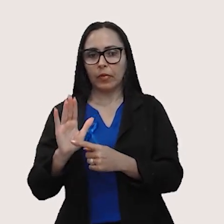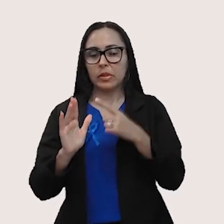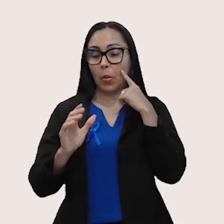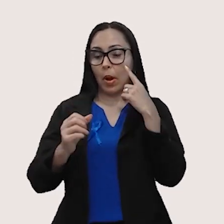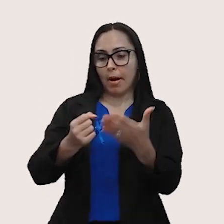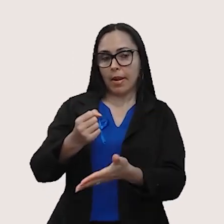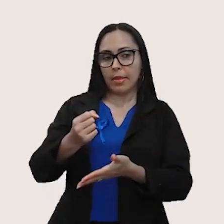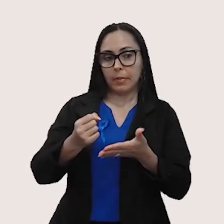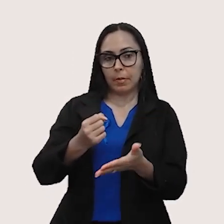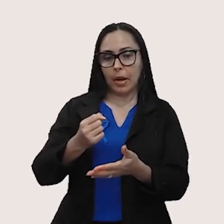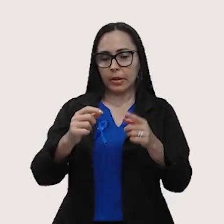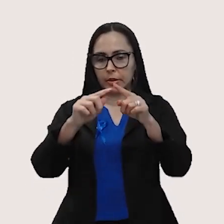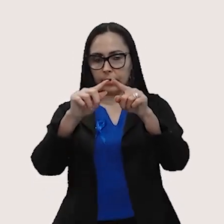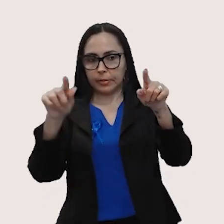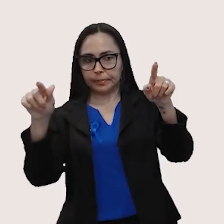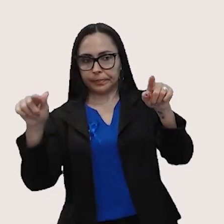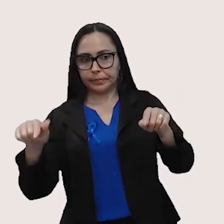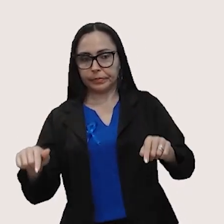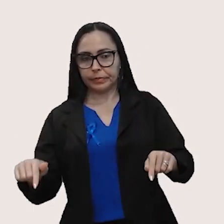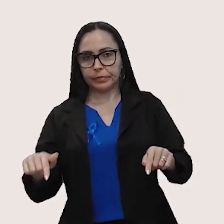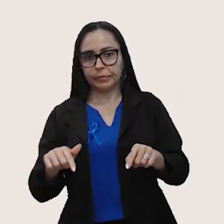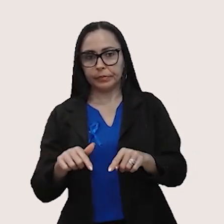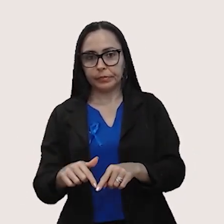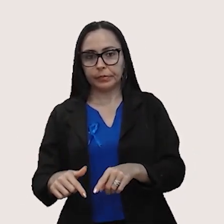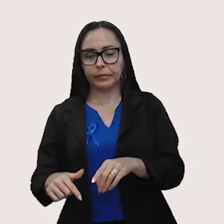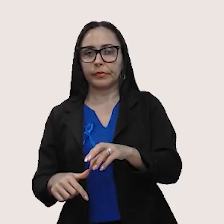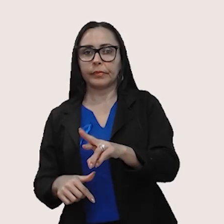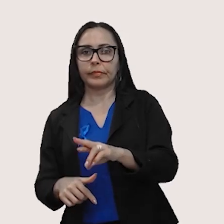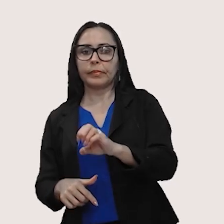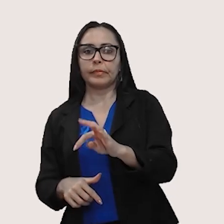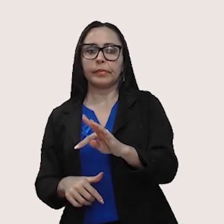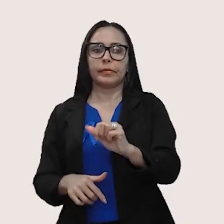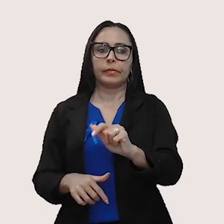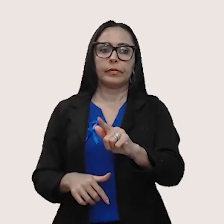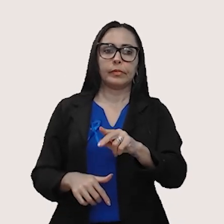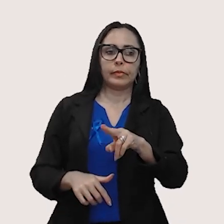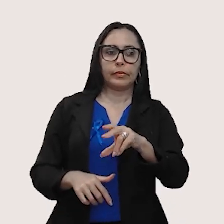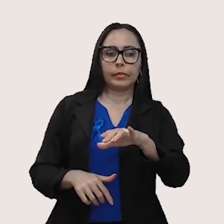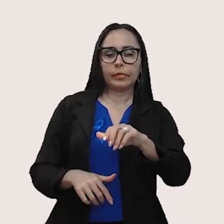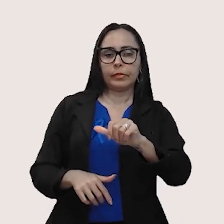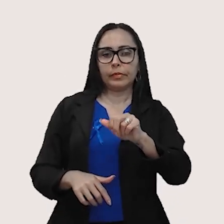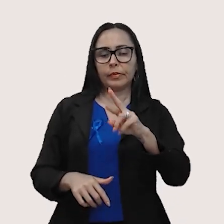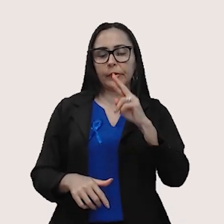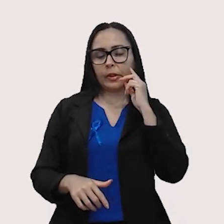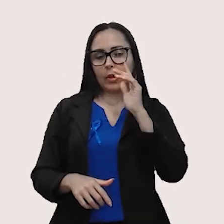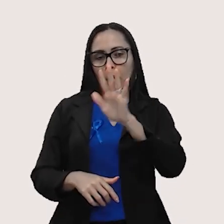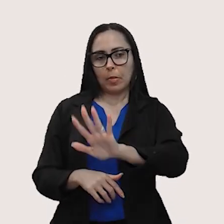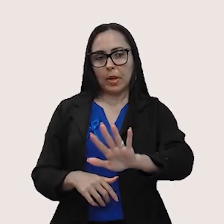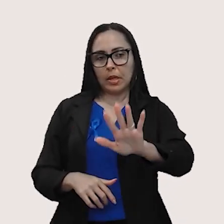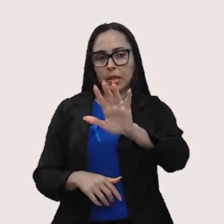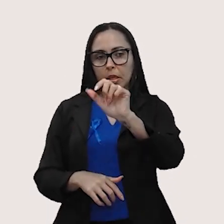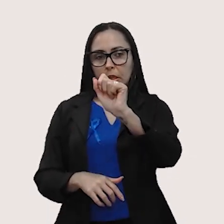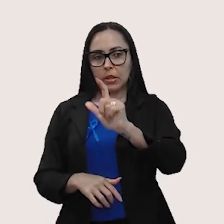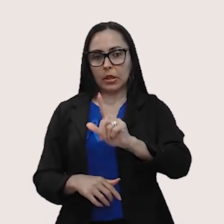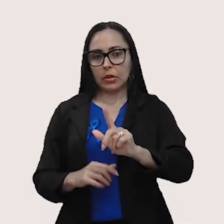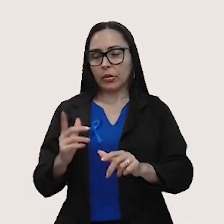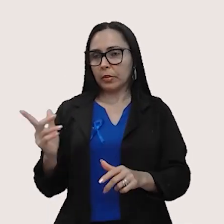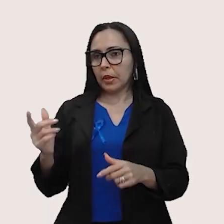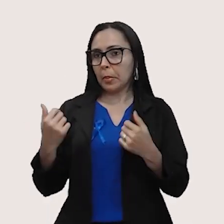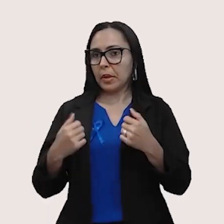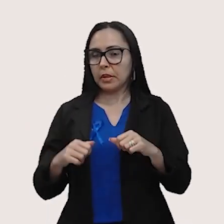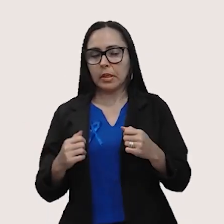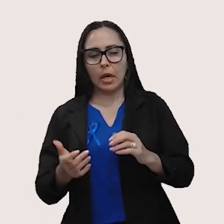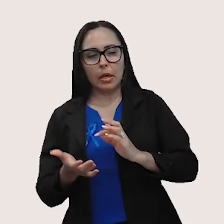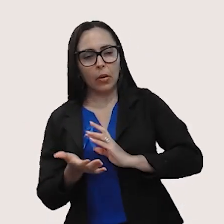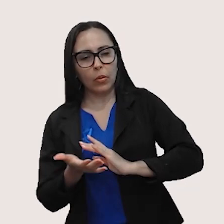uma região retangular. Quando eu tenho um retângulo apresentado aí na figura, para a gente precisar calcular a área dele,